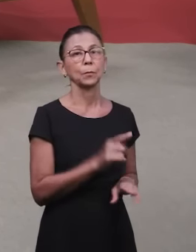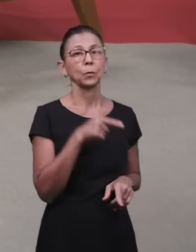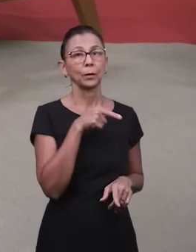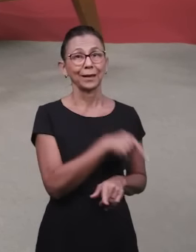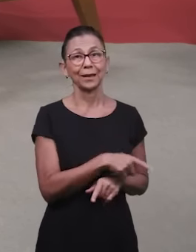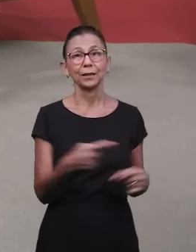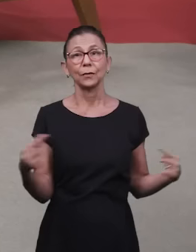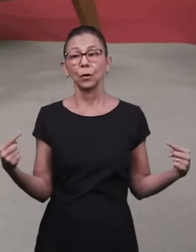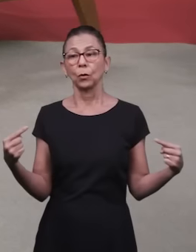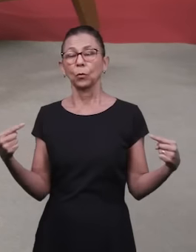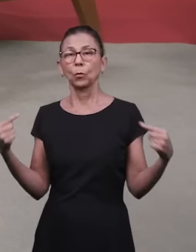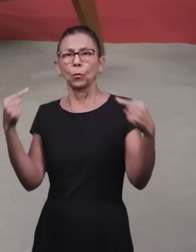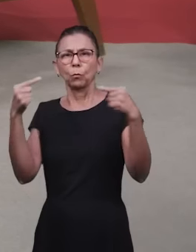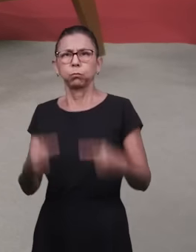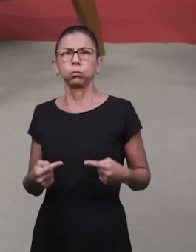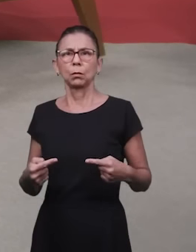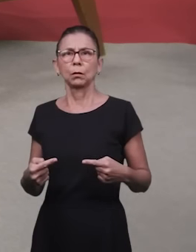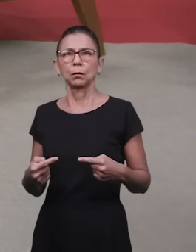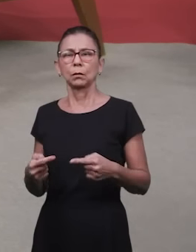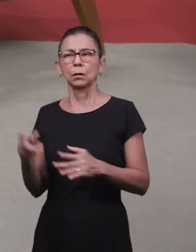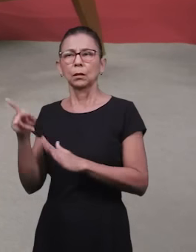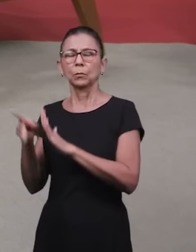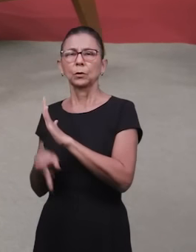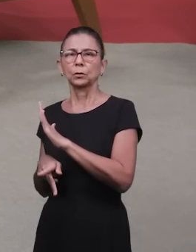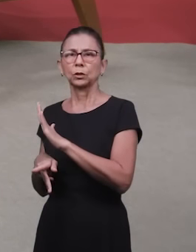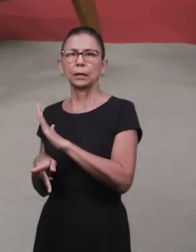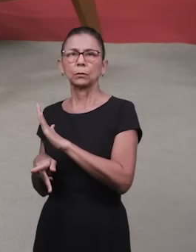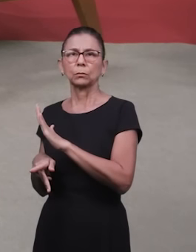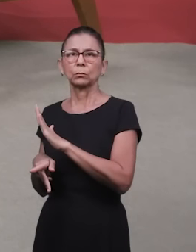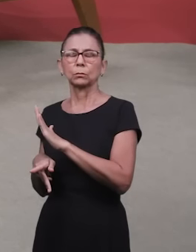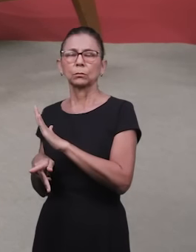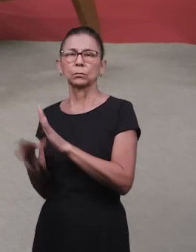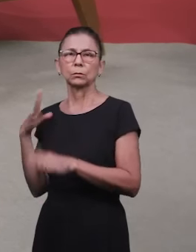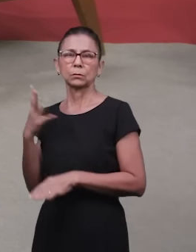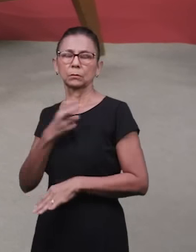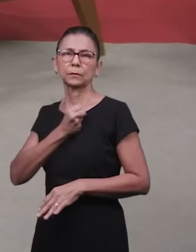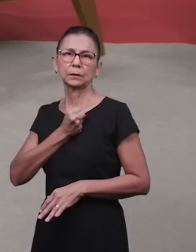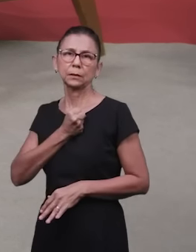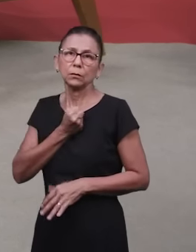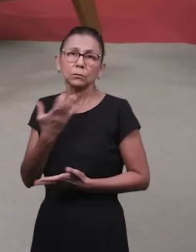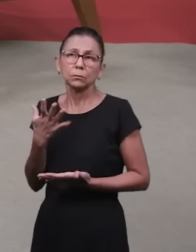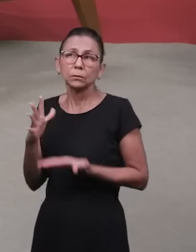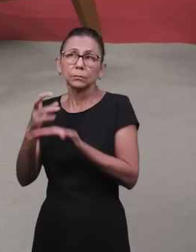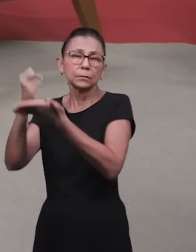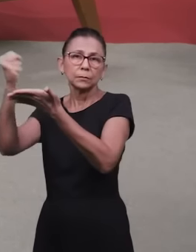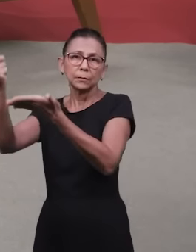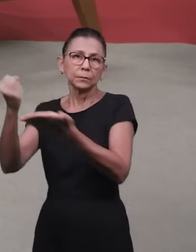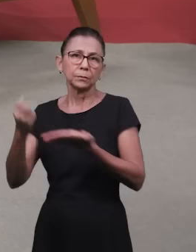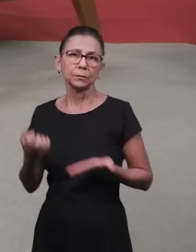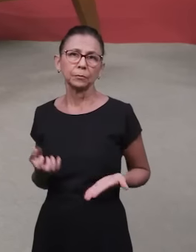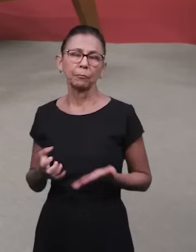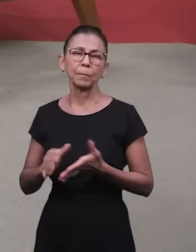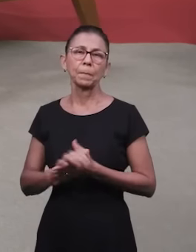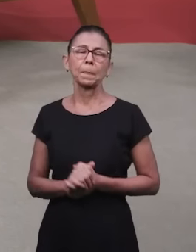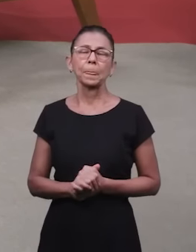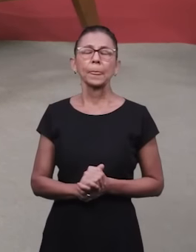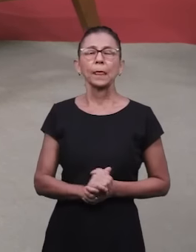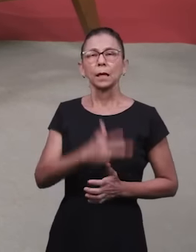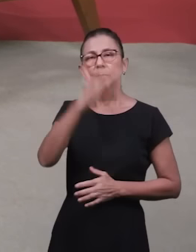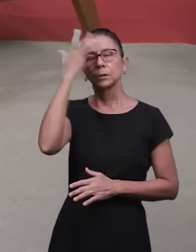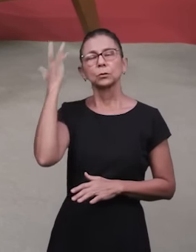entendeu? Porque a oposição ao projeto, às vezes as pessoas entram nas